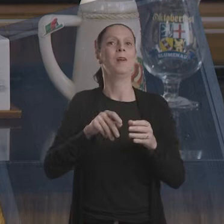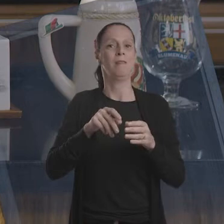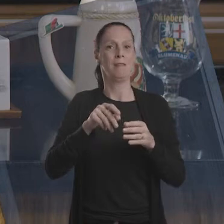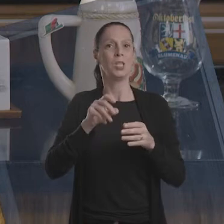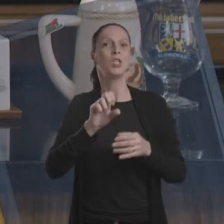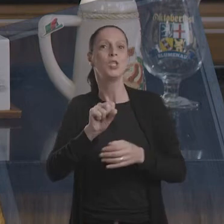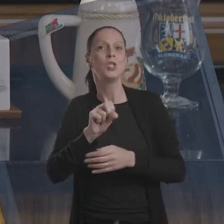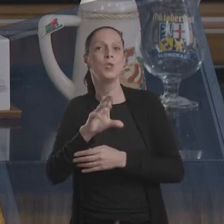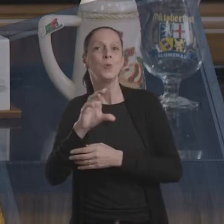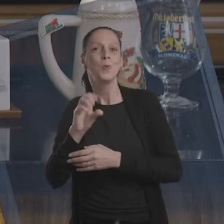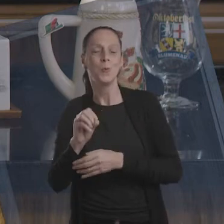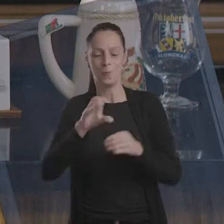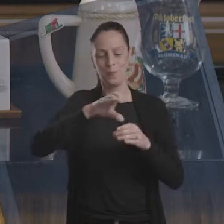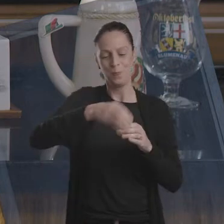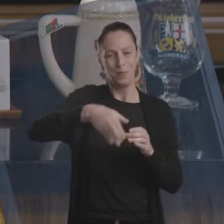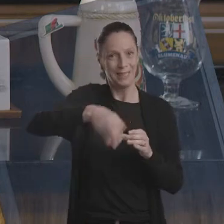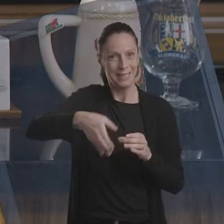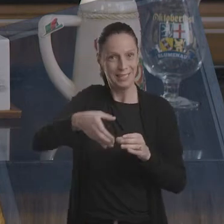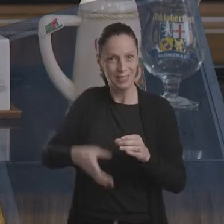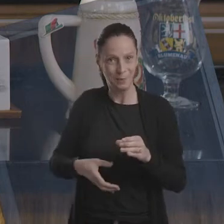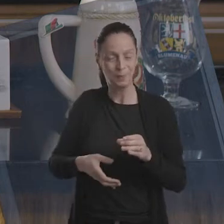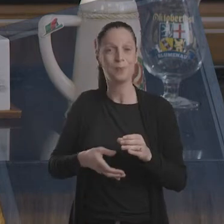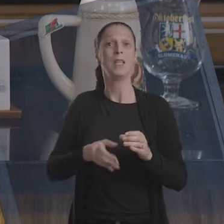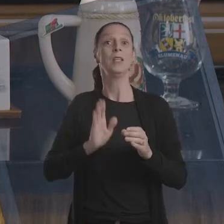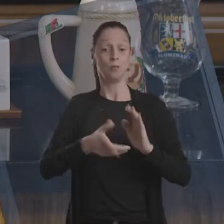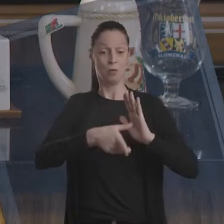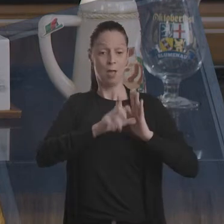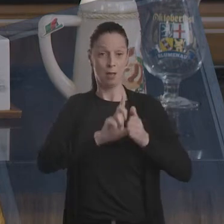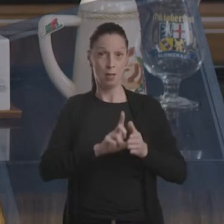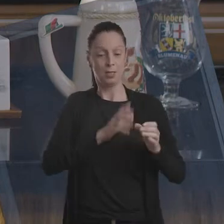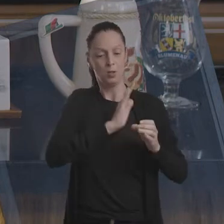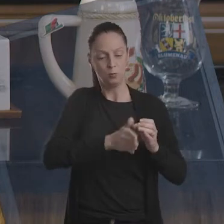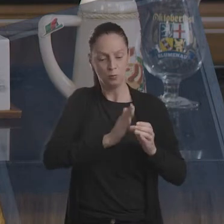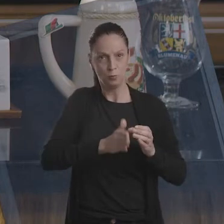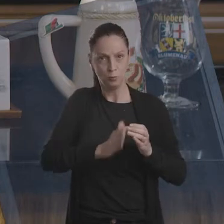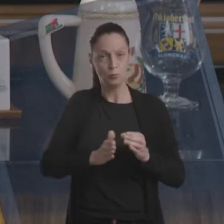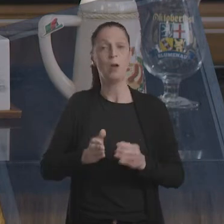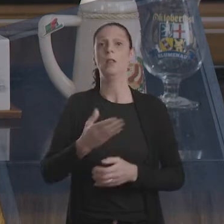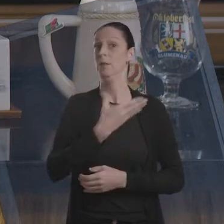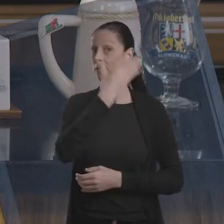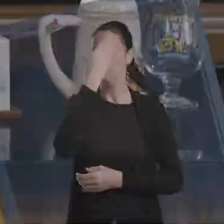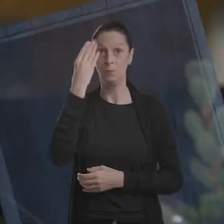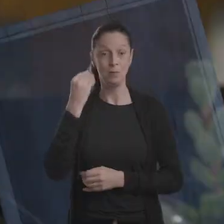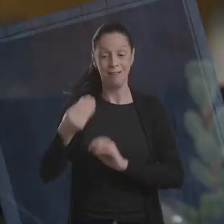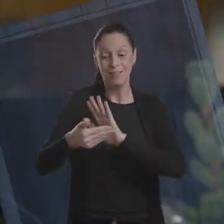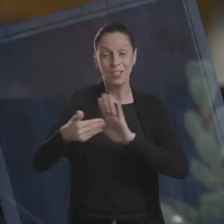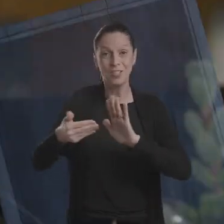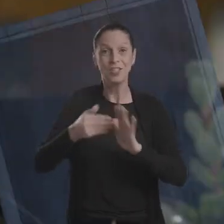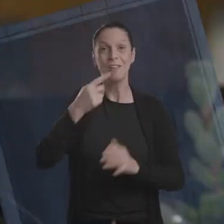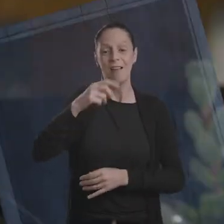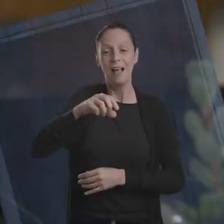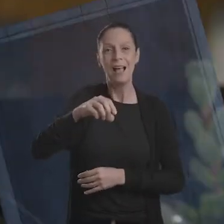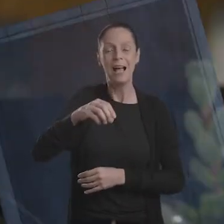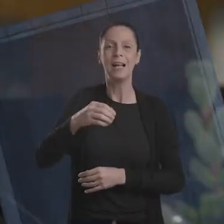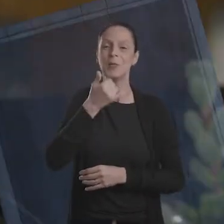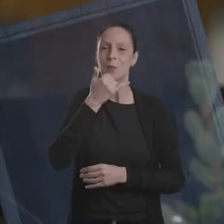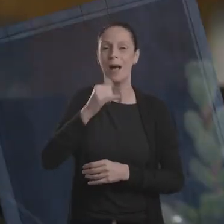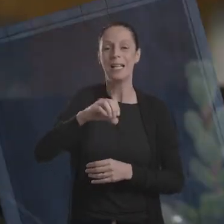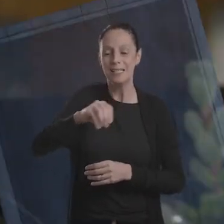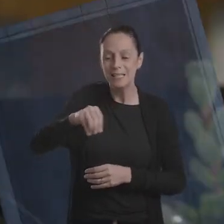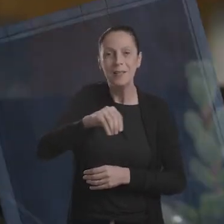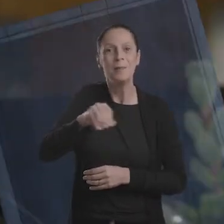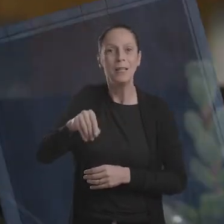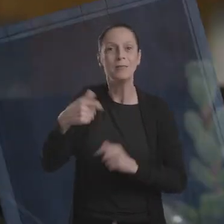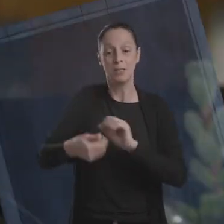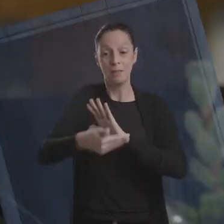puderem. Ah, lembrando, a tangerina, depois que vocês cortarem em rodela, tirem as sementes delas. Vai facilitar bastante, senão depois a gente vai